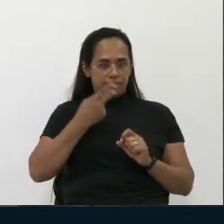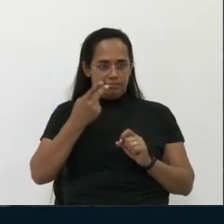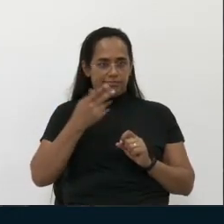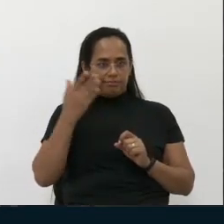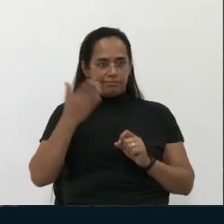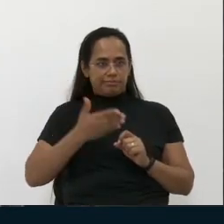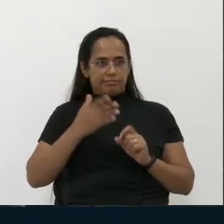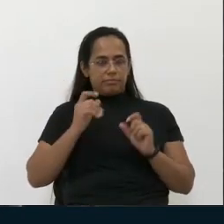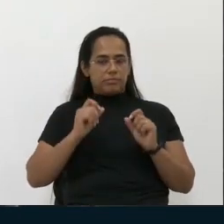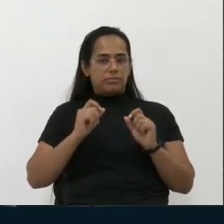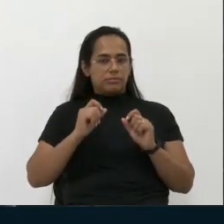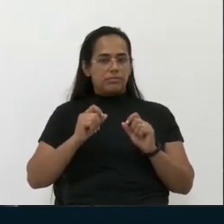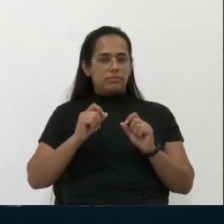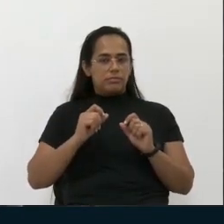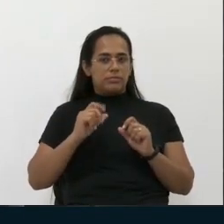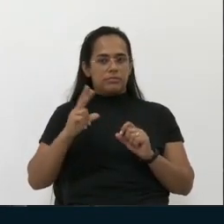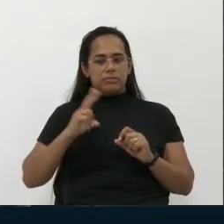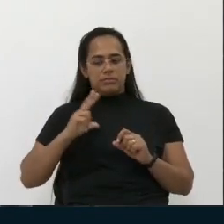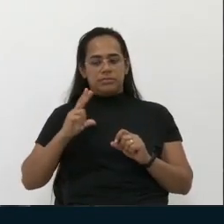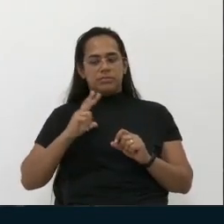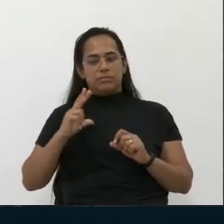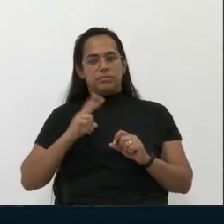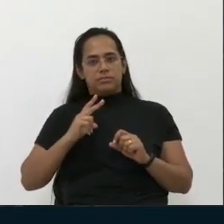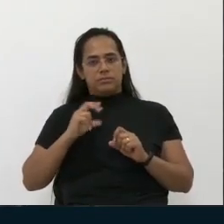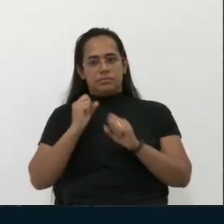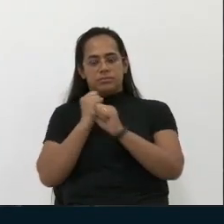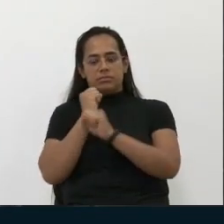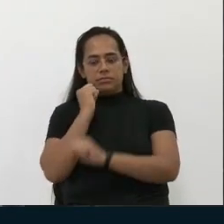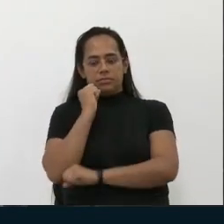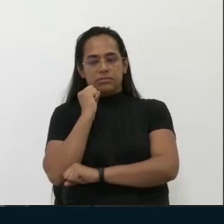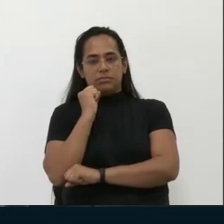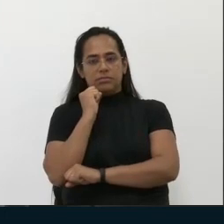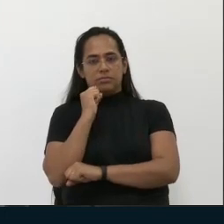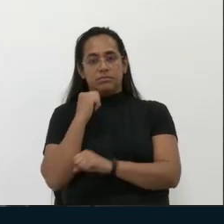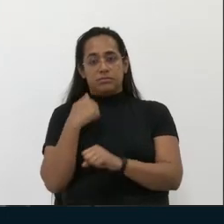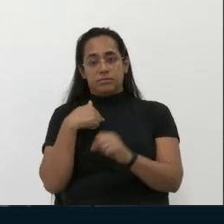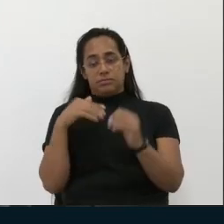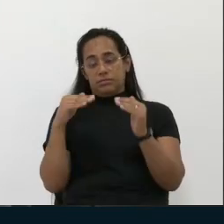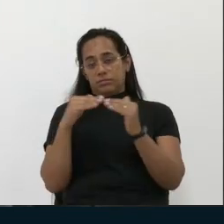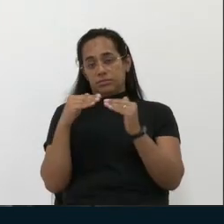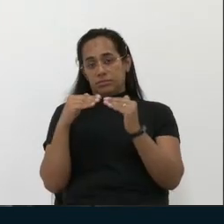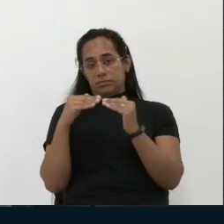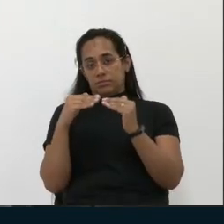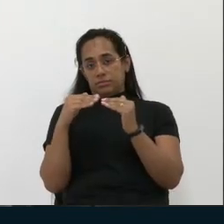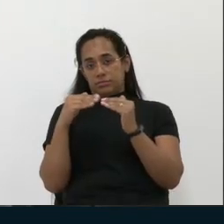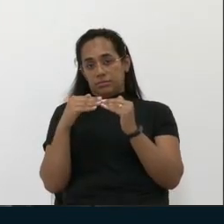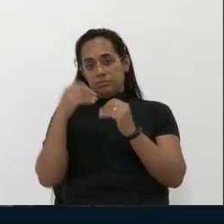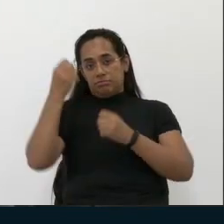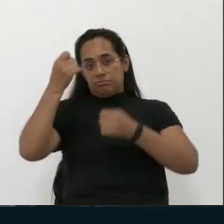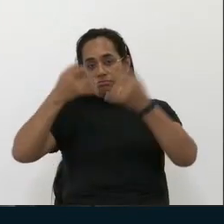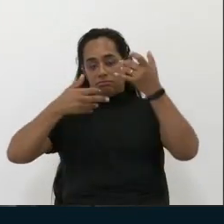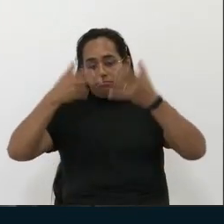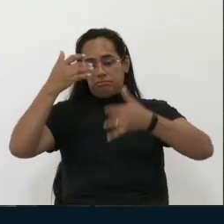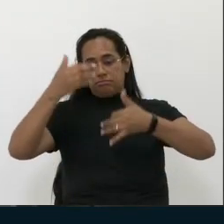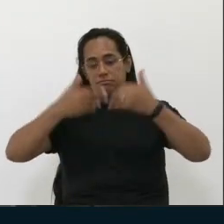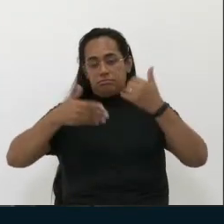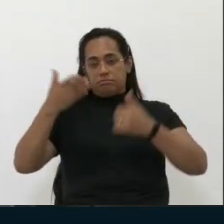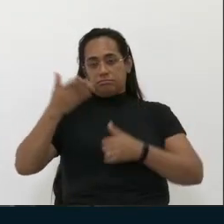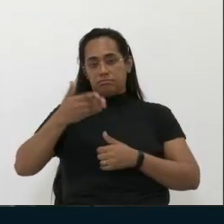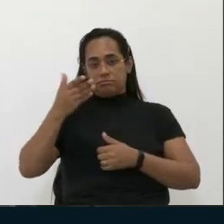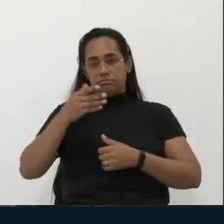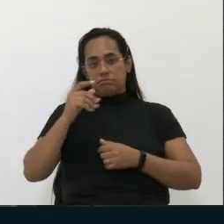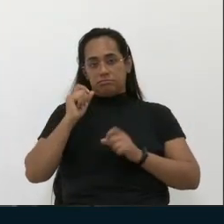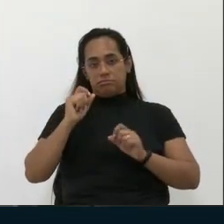eu sou a favor da privatização, mesmo porque... Tudo que foi falado aqui, o povo, ele não quer